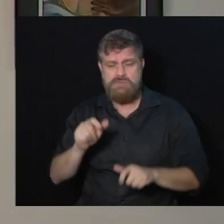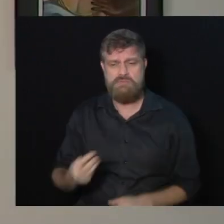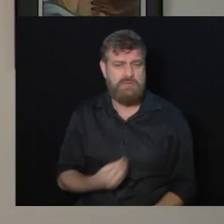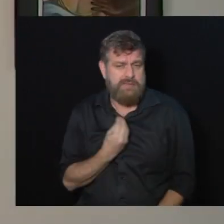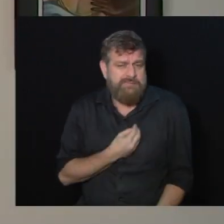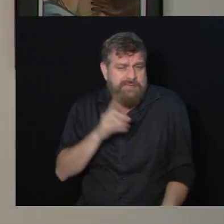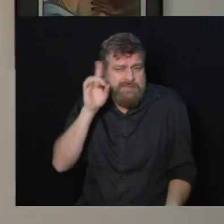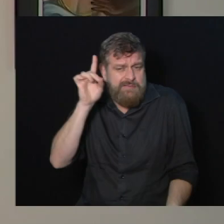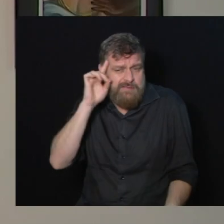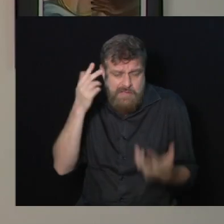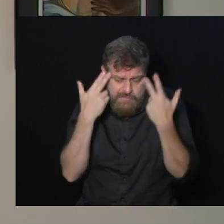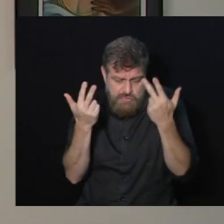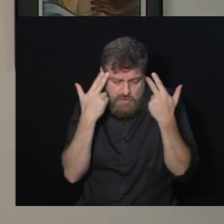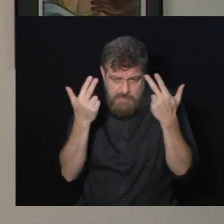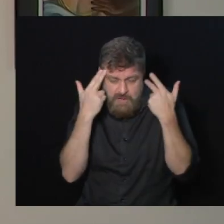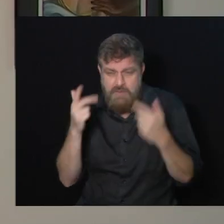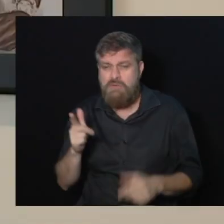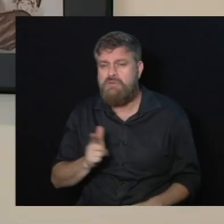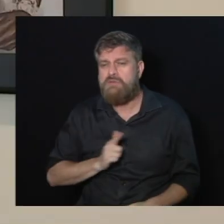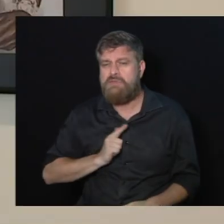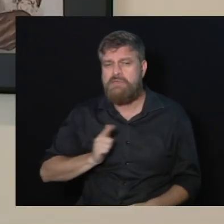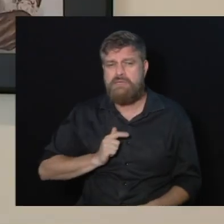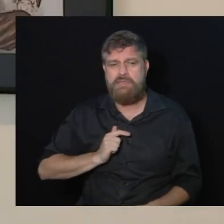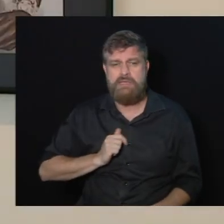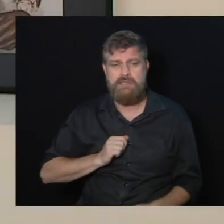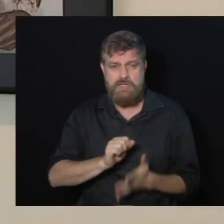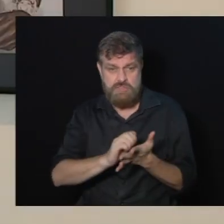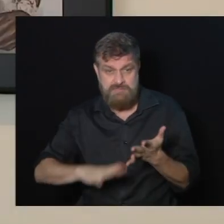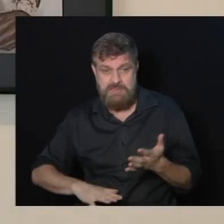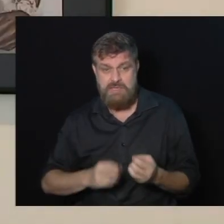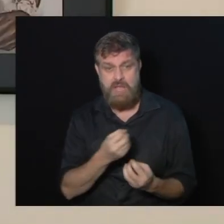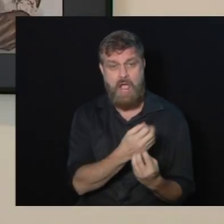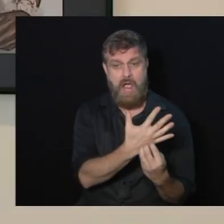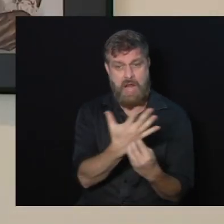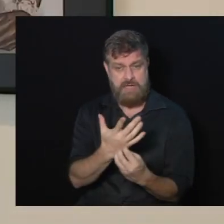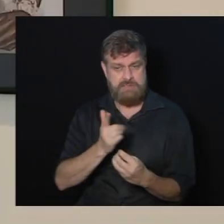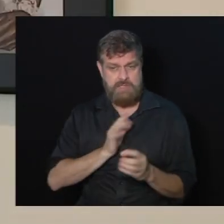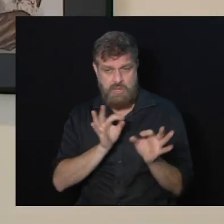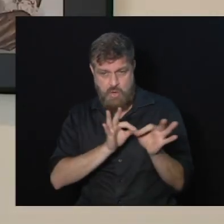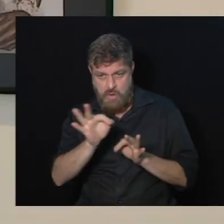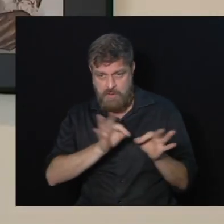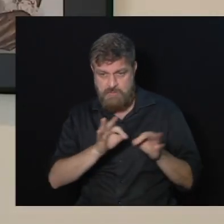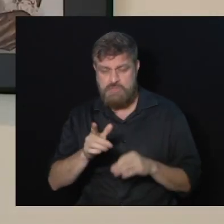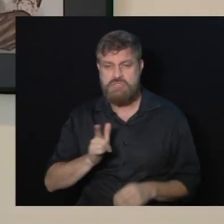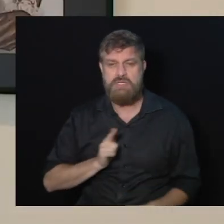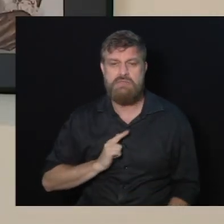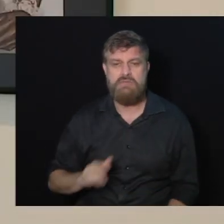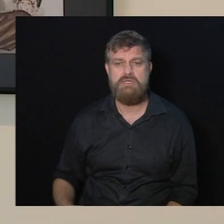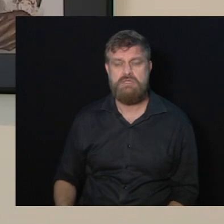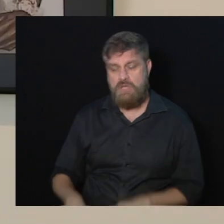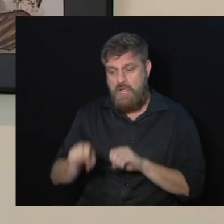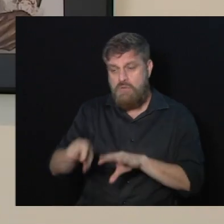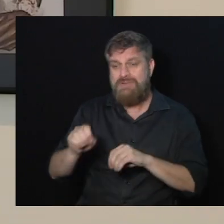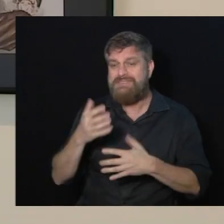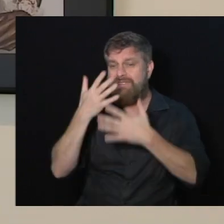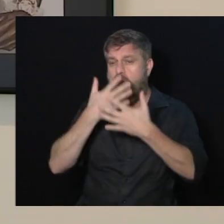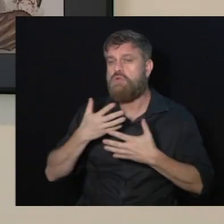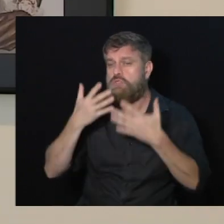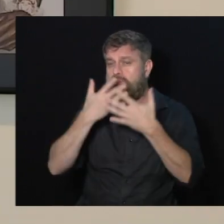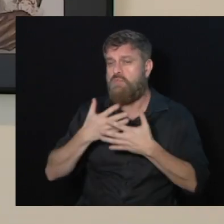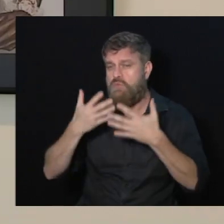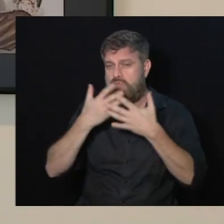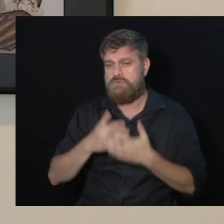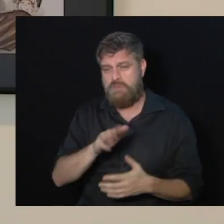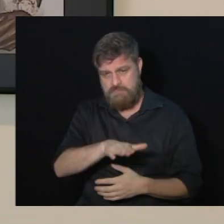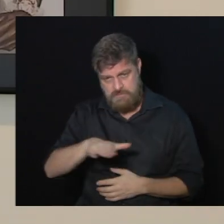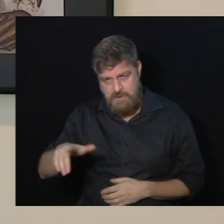no cotidiano, né? Então, a gente tem atividades que são das artes, por exemplo, a gente tem um projeto Guri, que é o maior projeto de educação musical do país. A gente